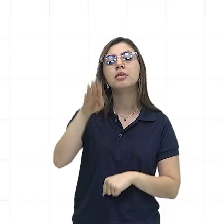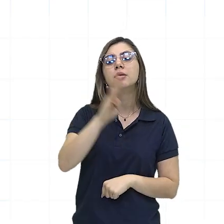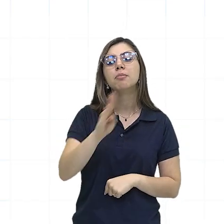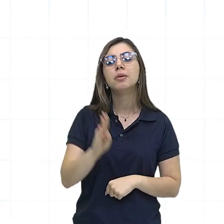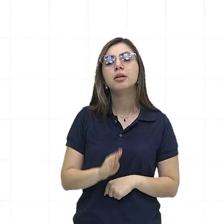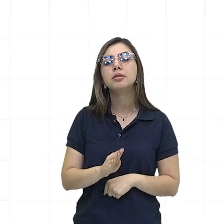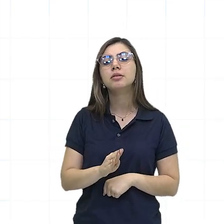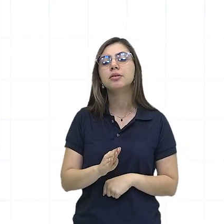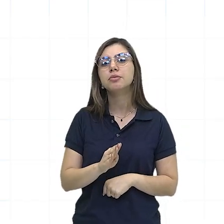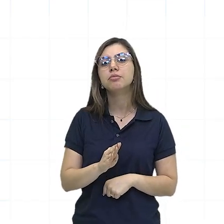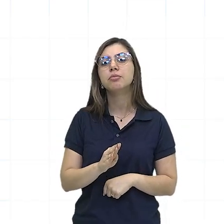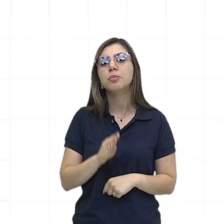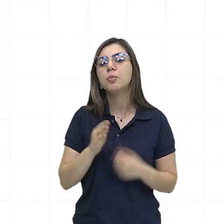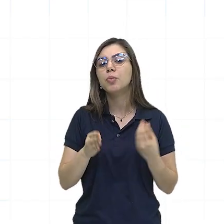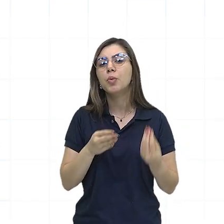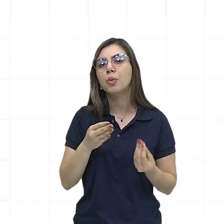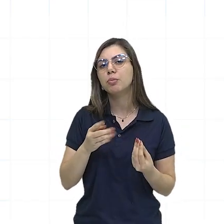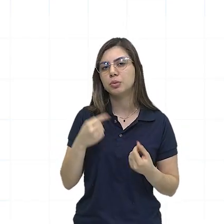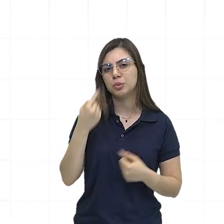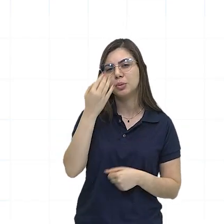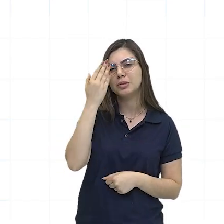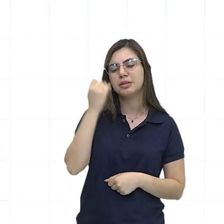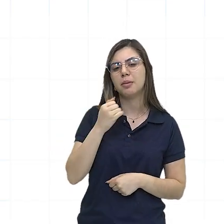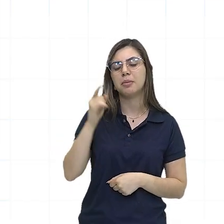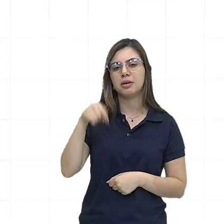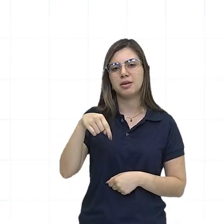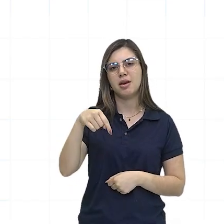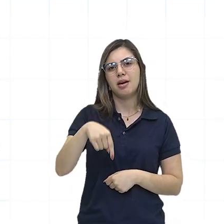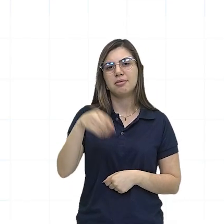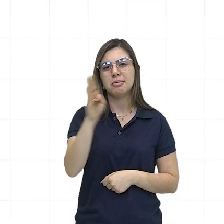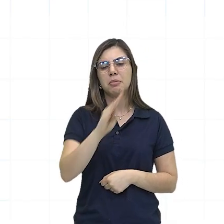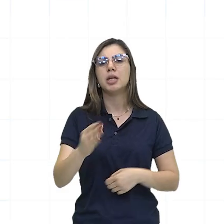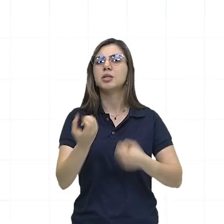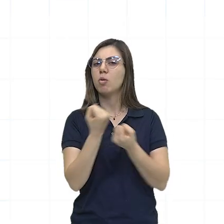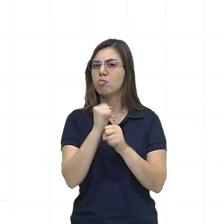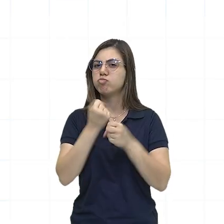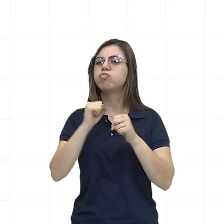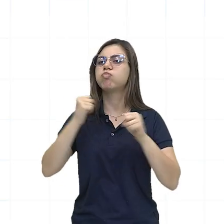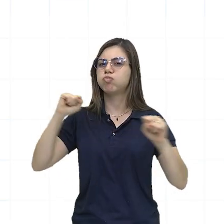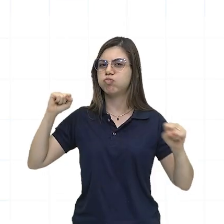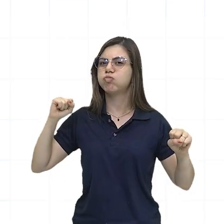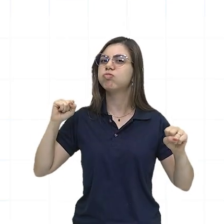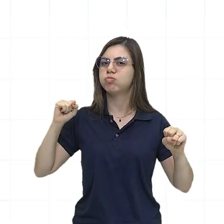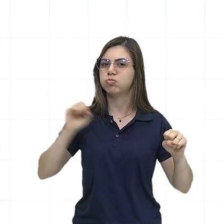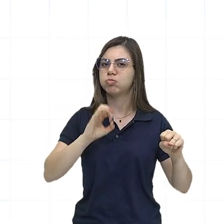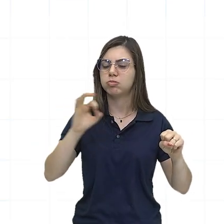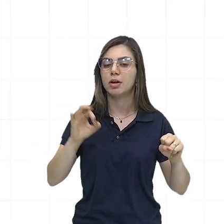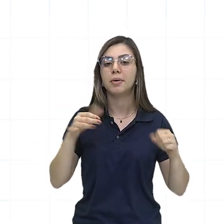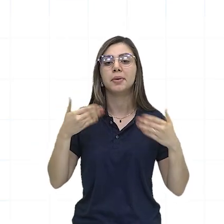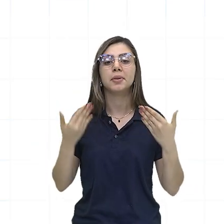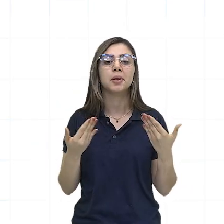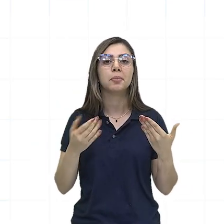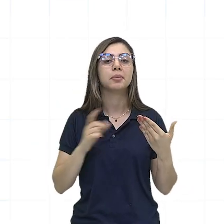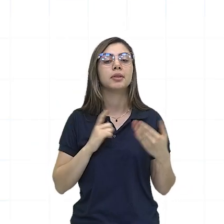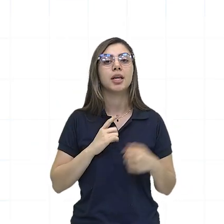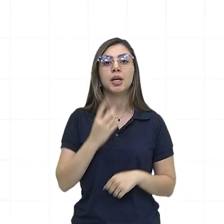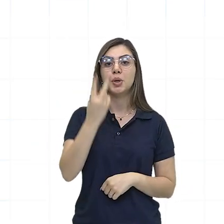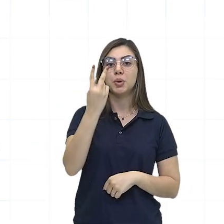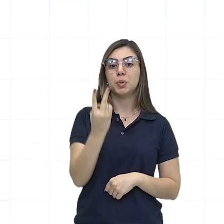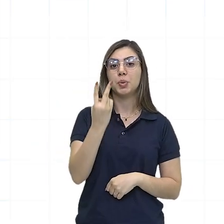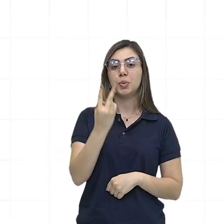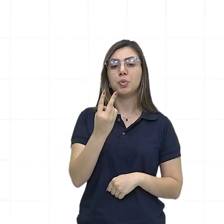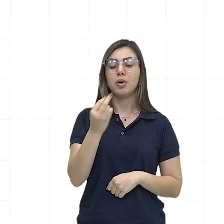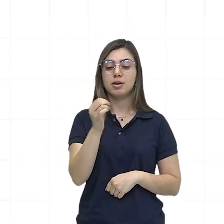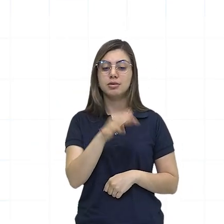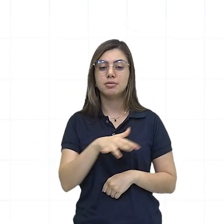está localizado, devido a ser um país de dimensões continentais, ser bem extenso, ele está localizado